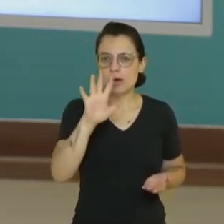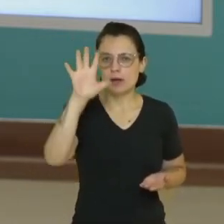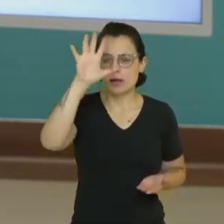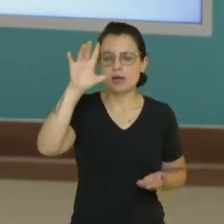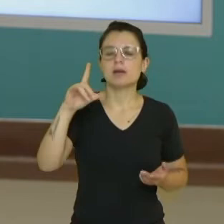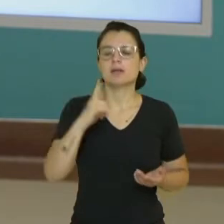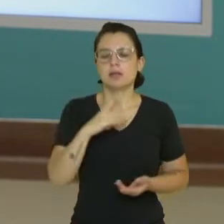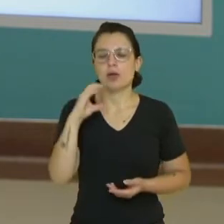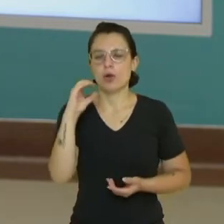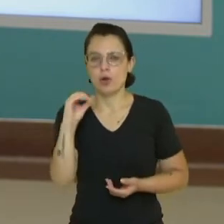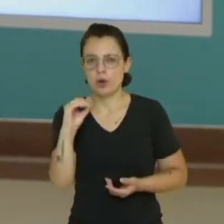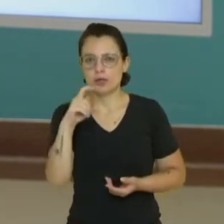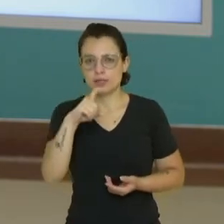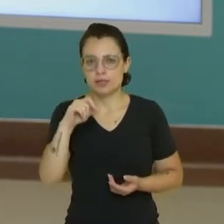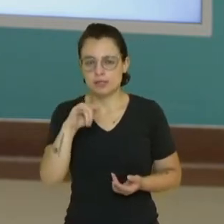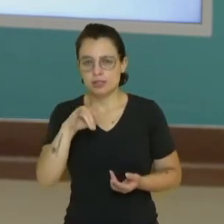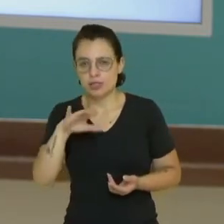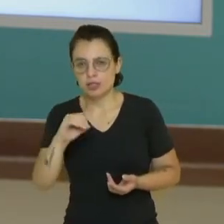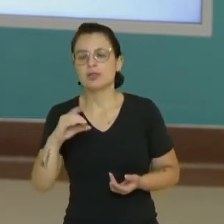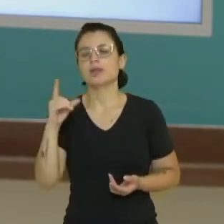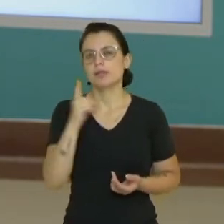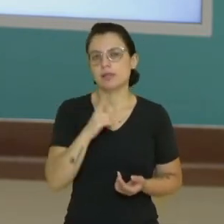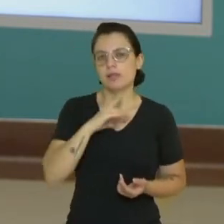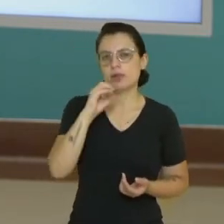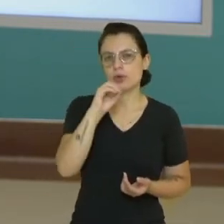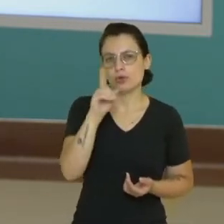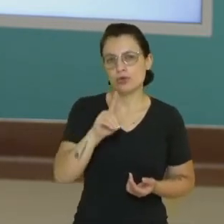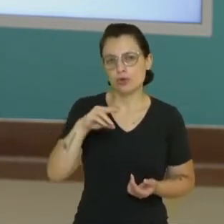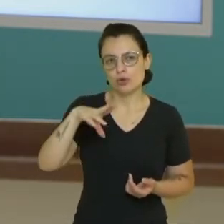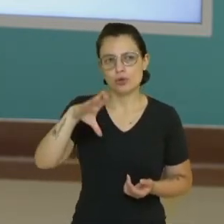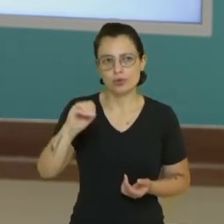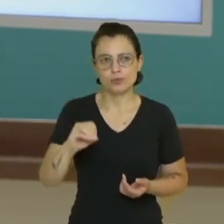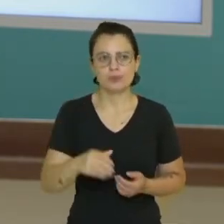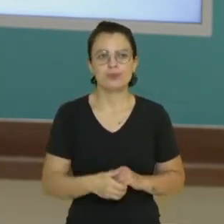ozônio, além de outros gases que a gente vai ver daqui a pouquinho.